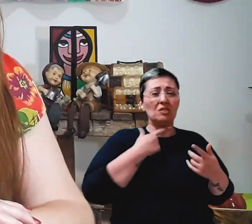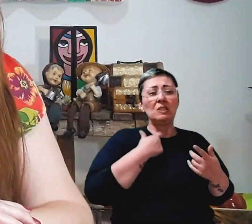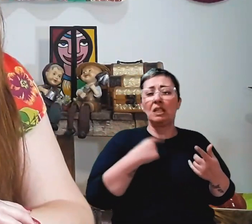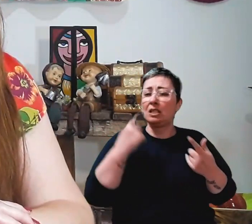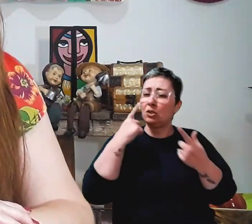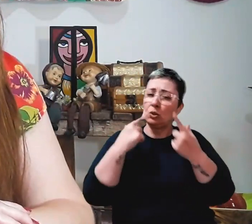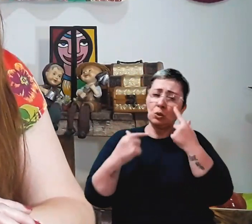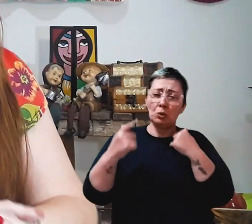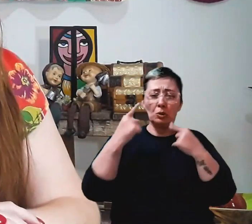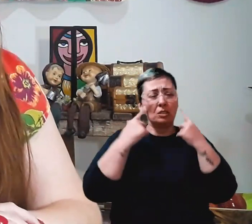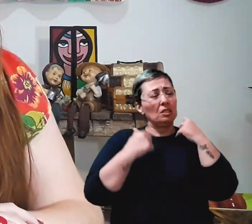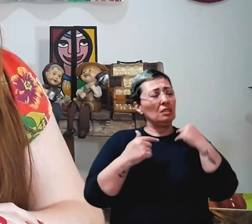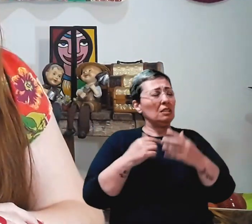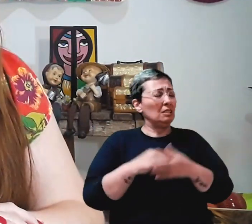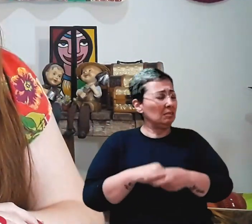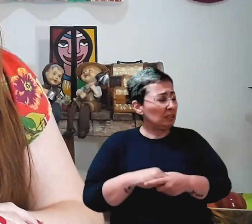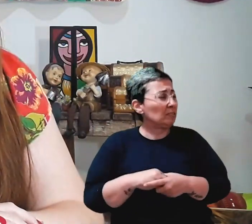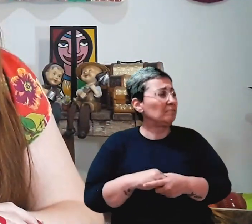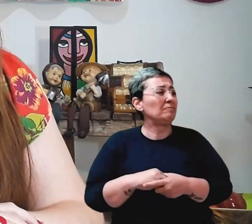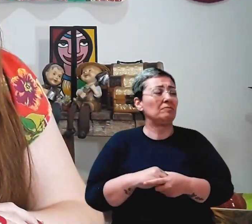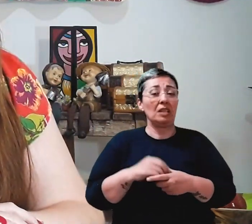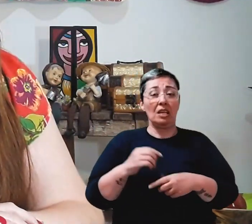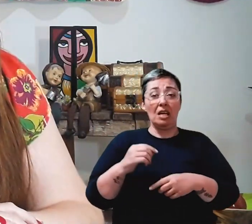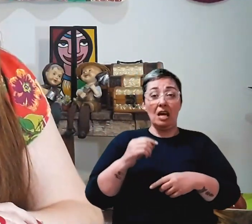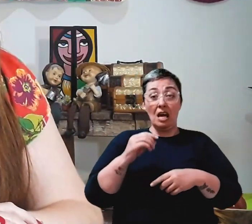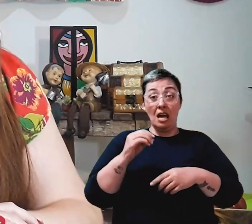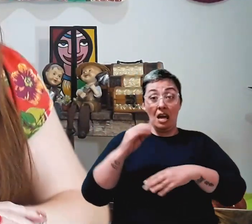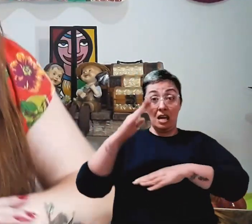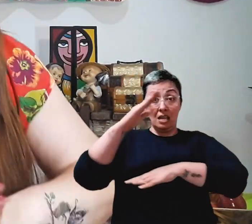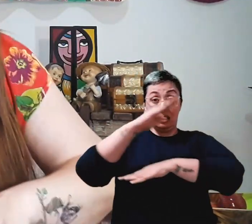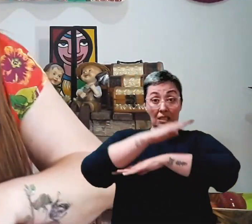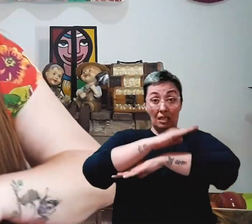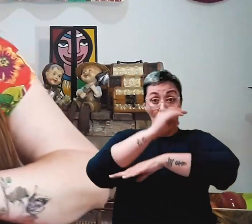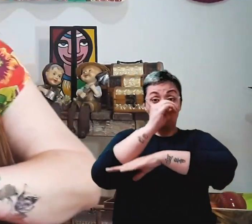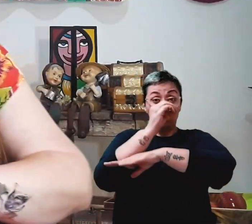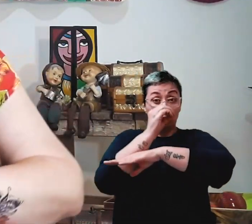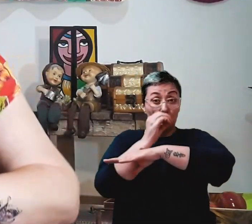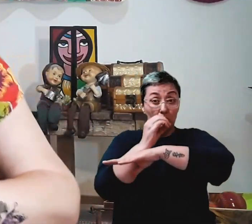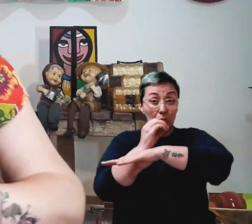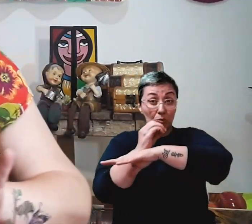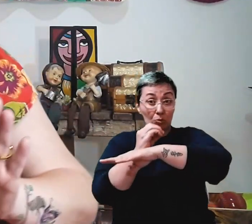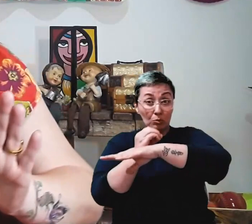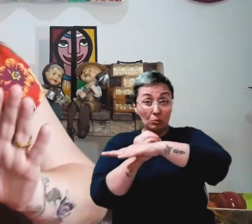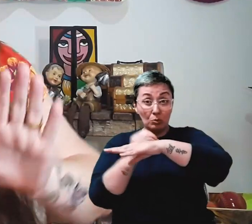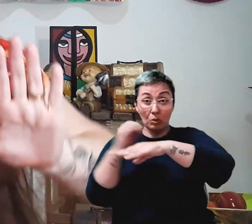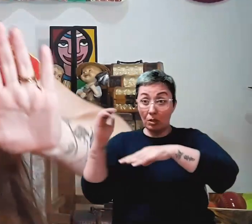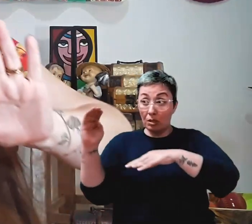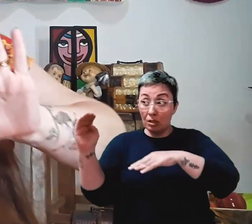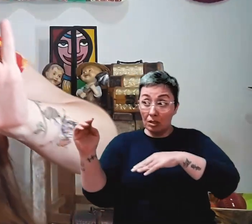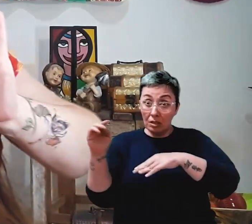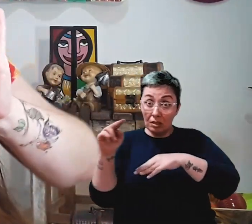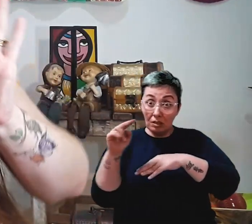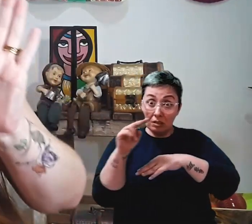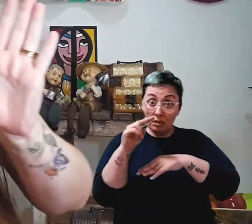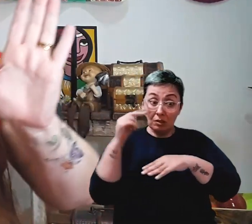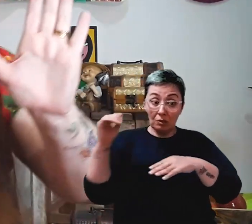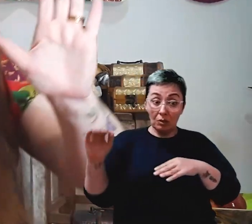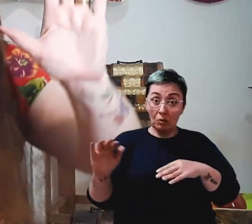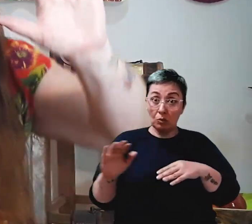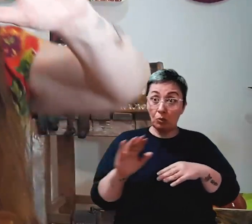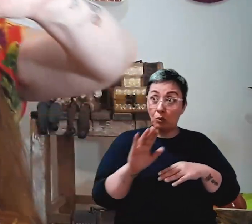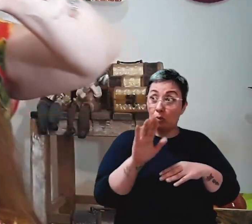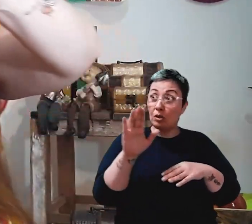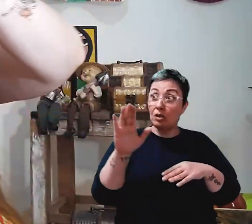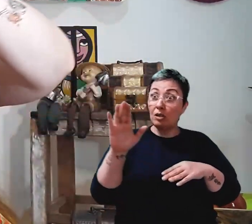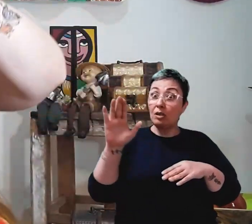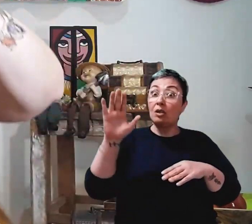aumentava. No final da tarde, ela viu, passando perto dela, subindo